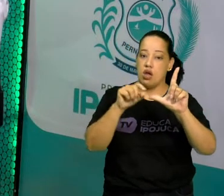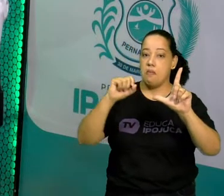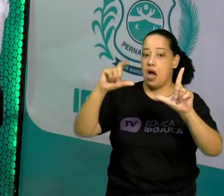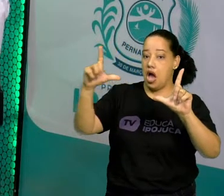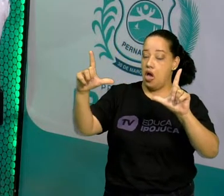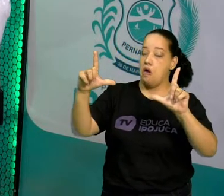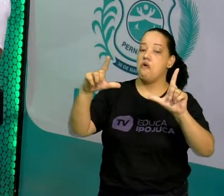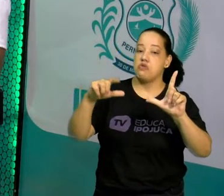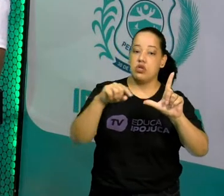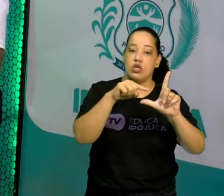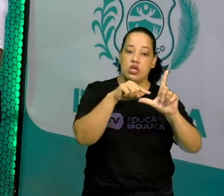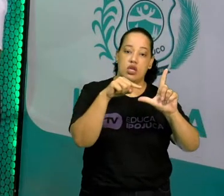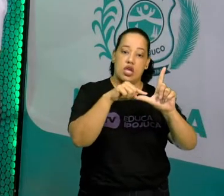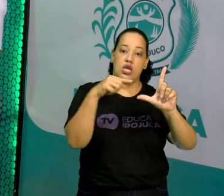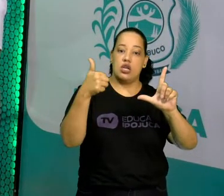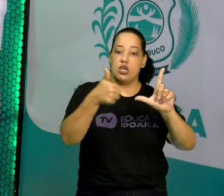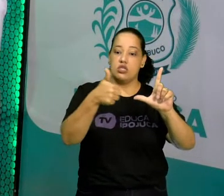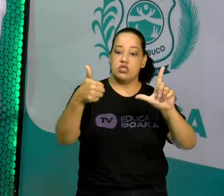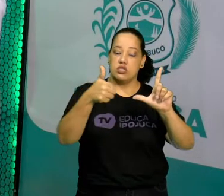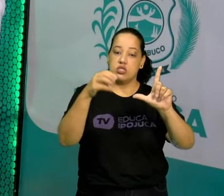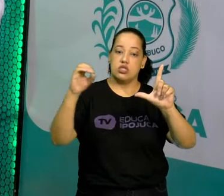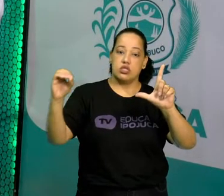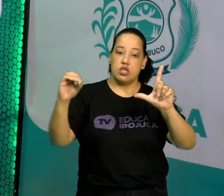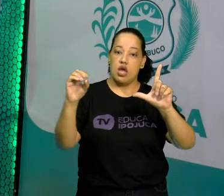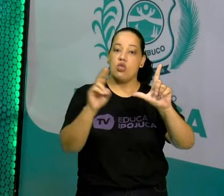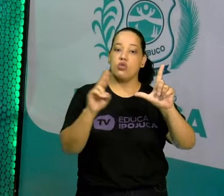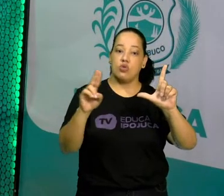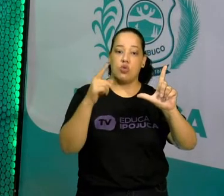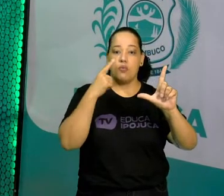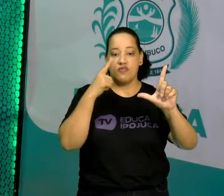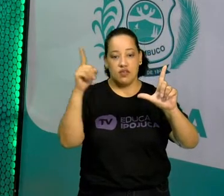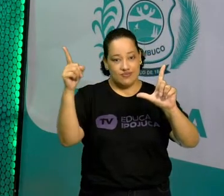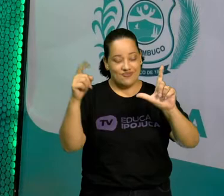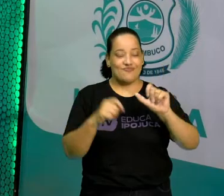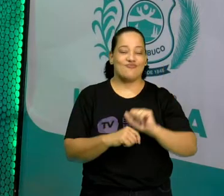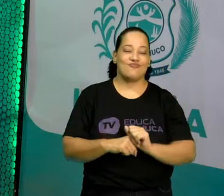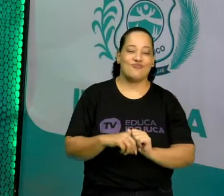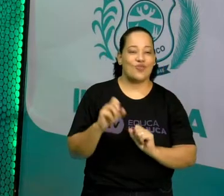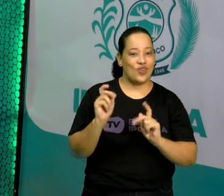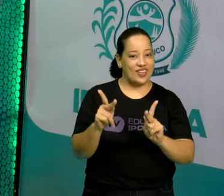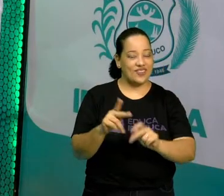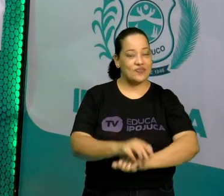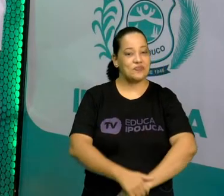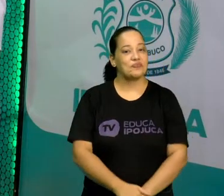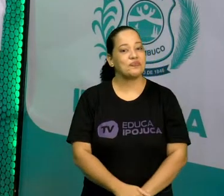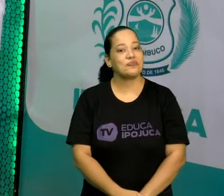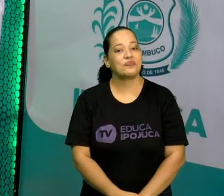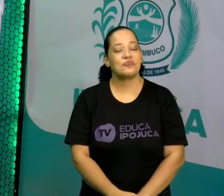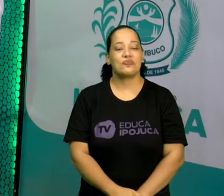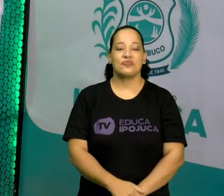90 temos 110 é o chama assim triângulo obtusângulo ok olá